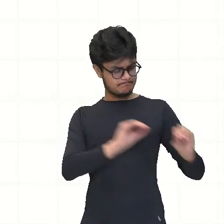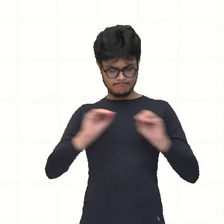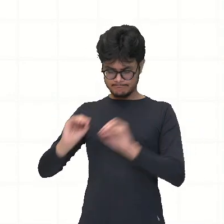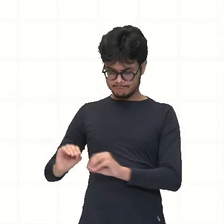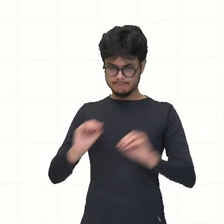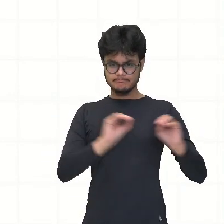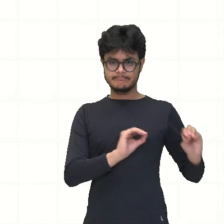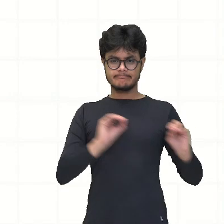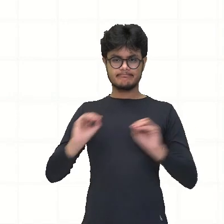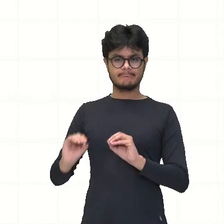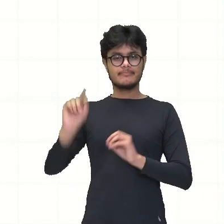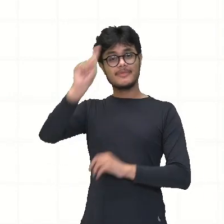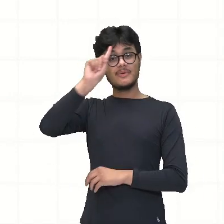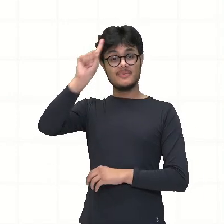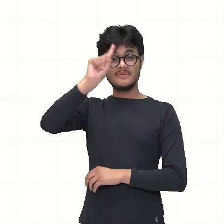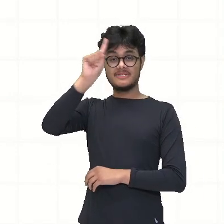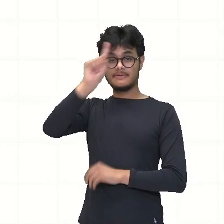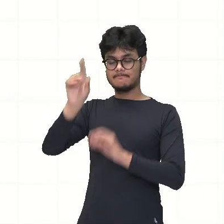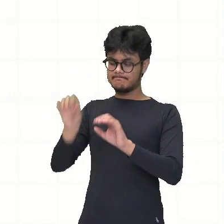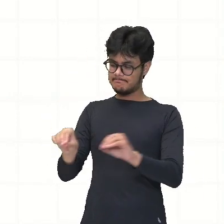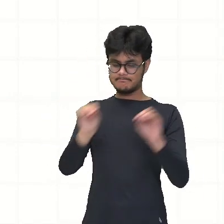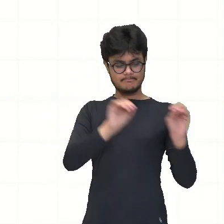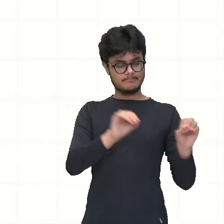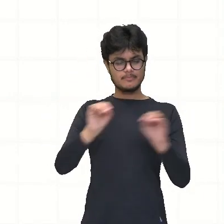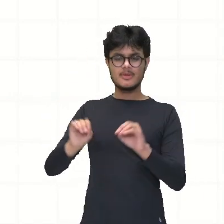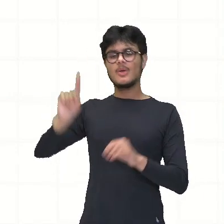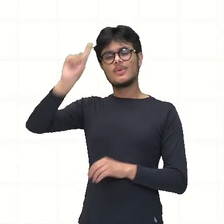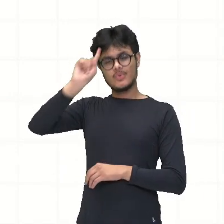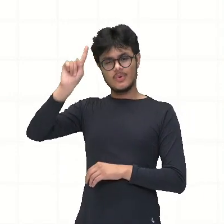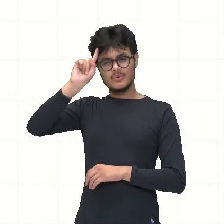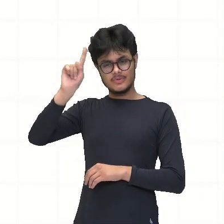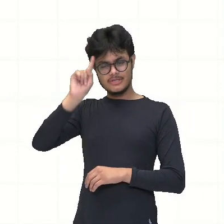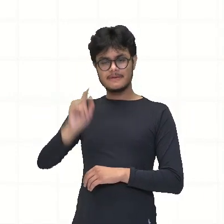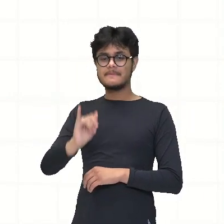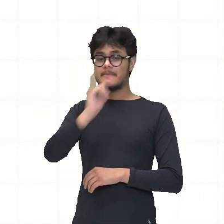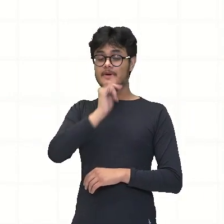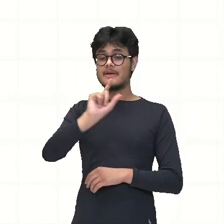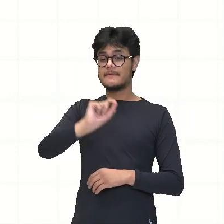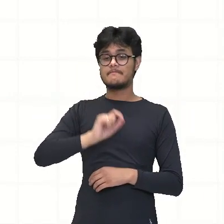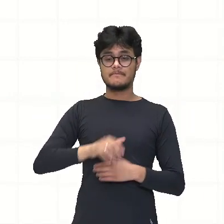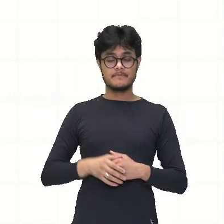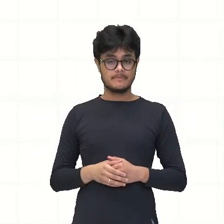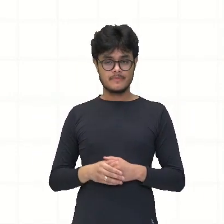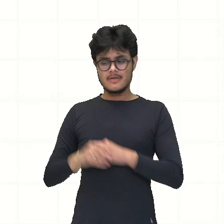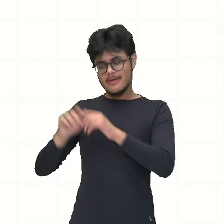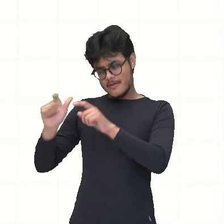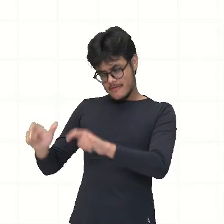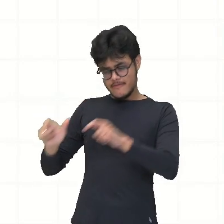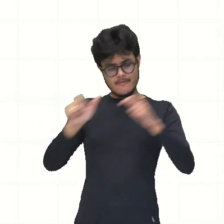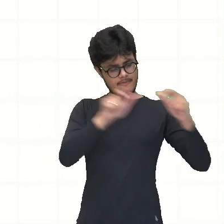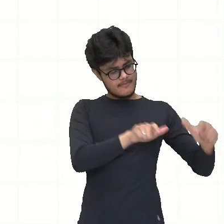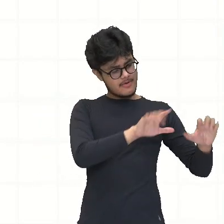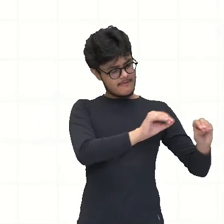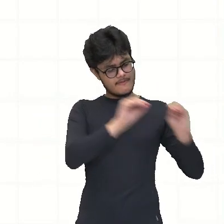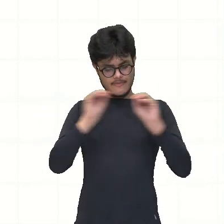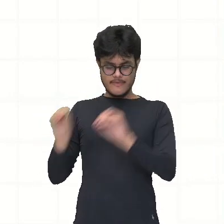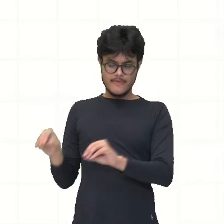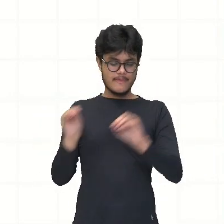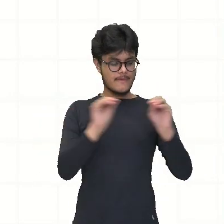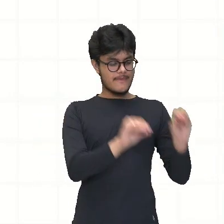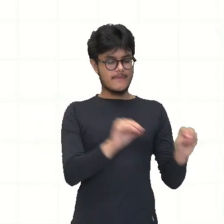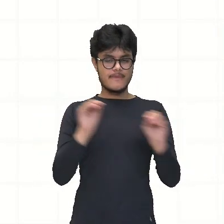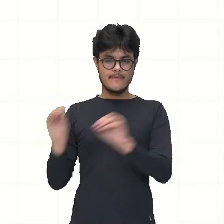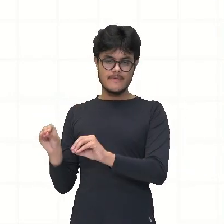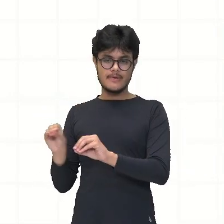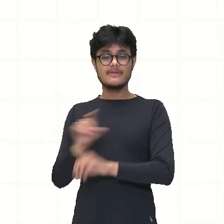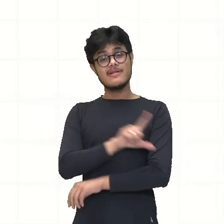populacional diário. Então, ele ocorre todos os dias. Então, o que acontece? A pessoa vai e volta, tá bom? Então, é o